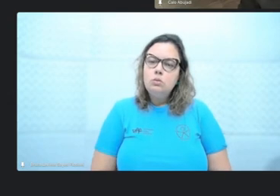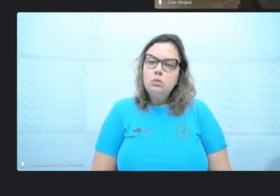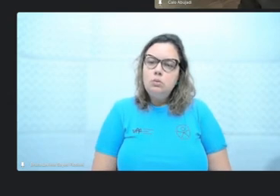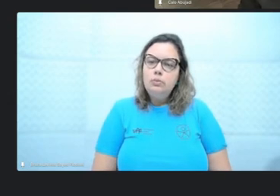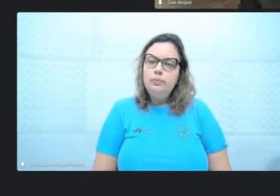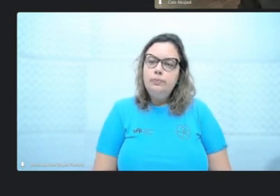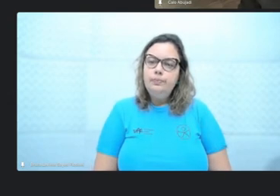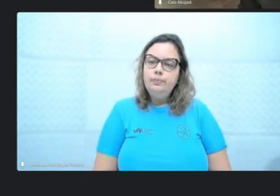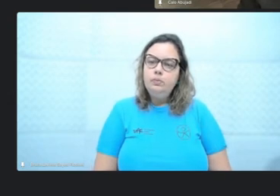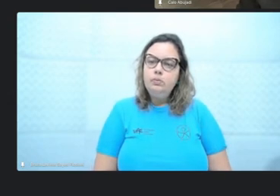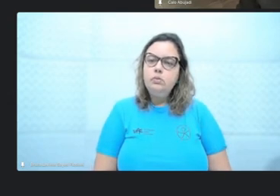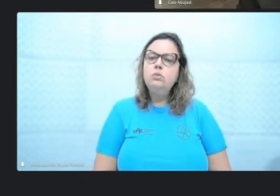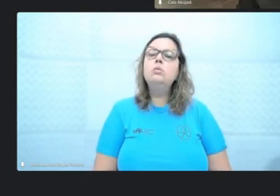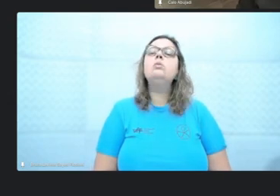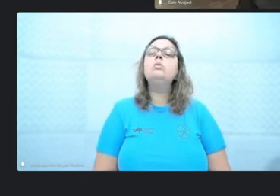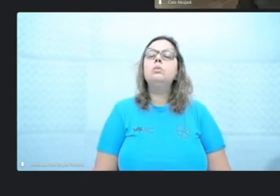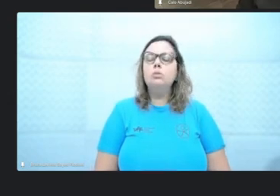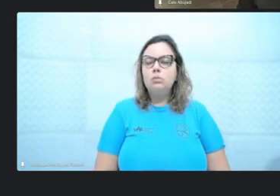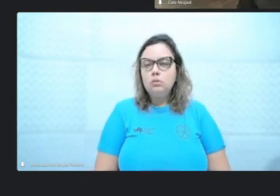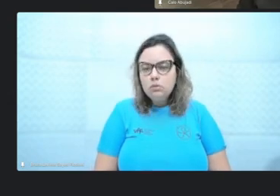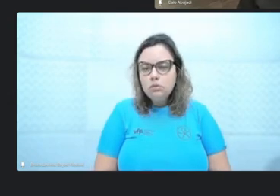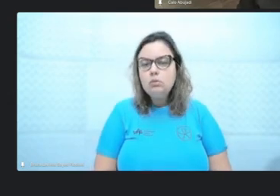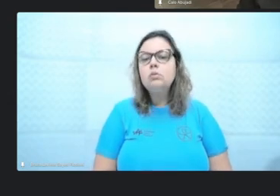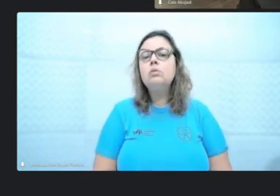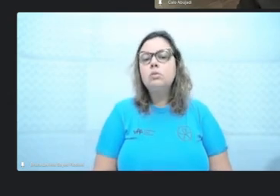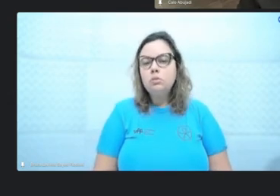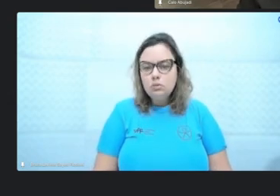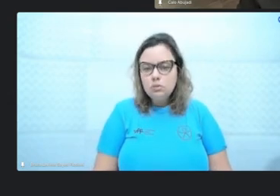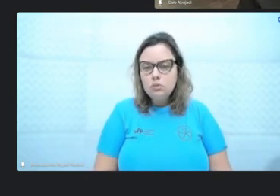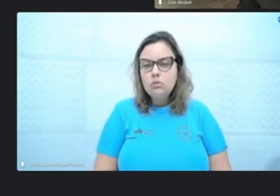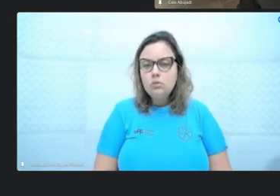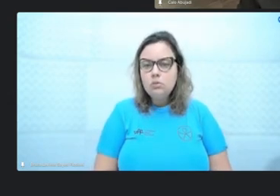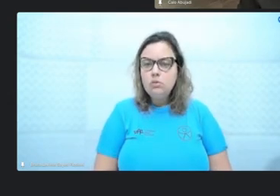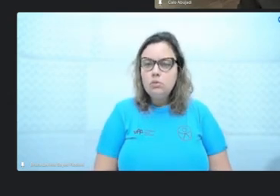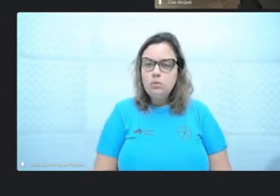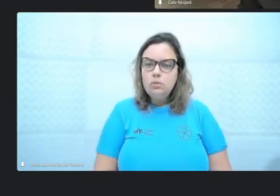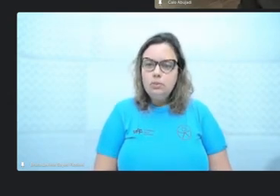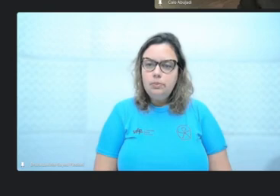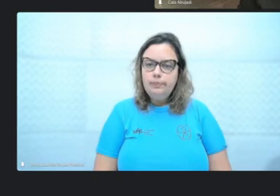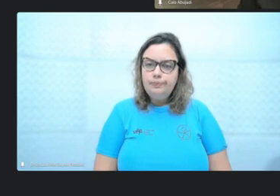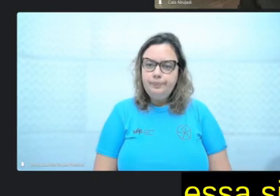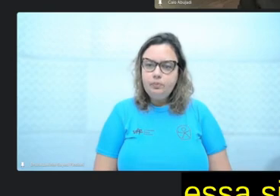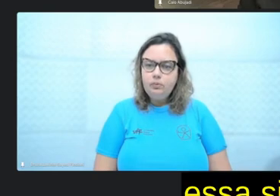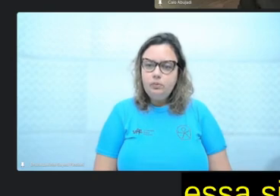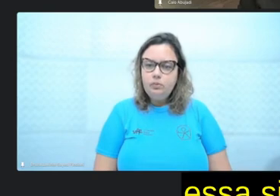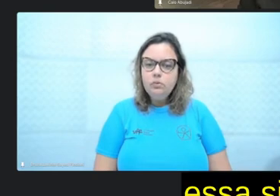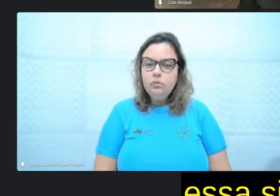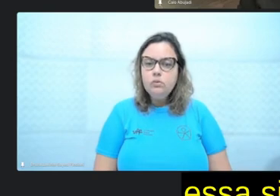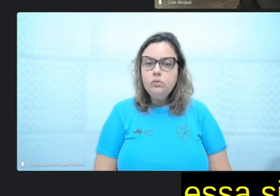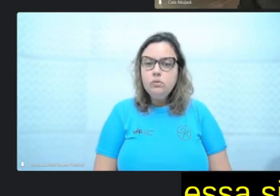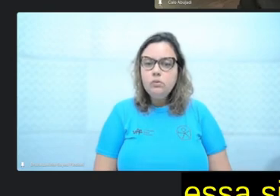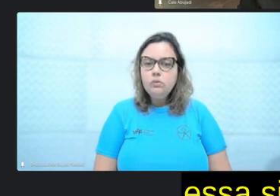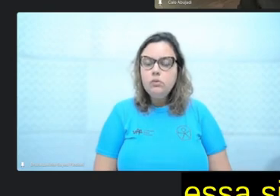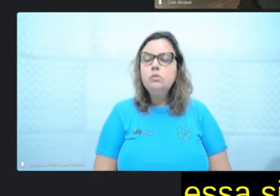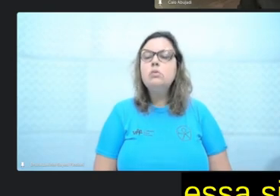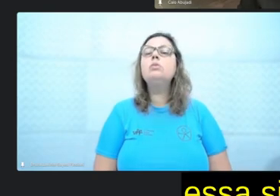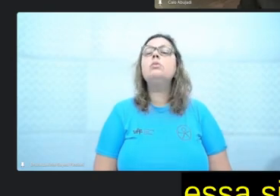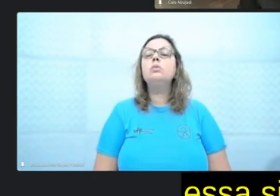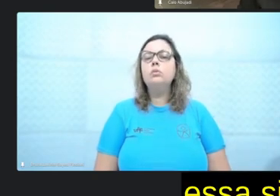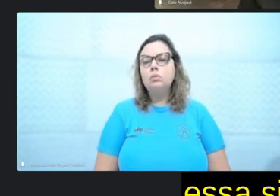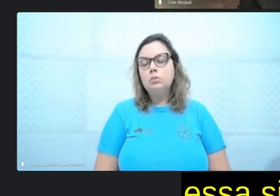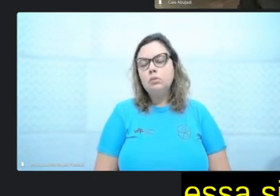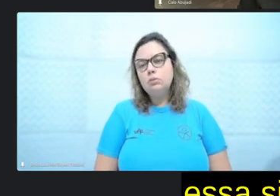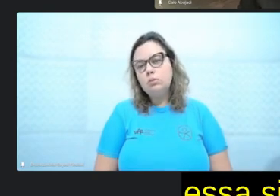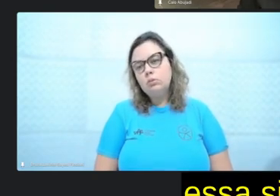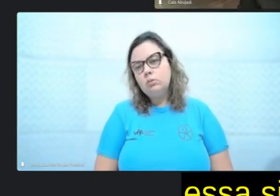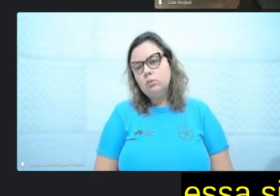acomete todas as células do corpo, né? E a conexão entre elas, essa sintomatologia está